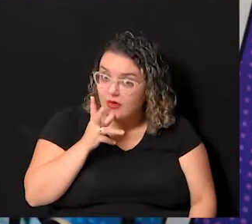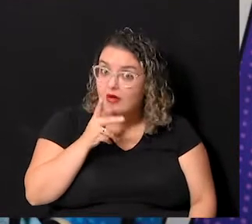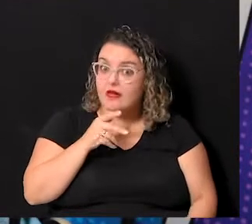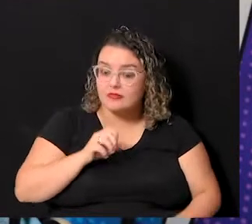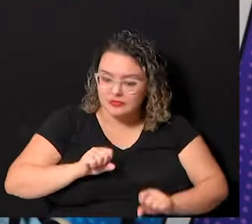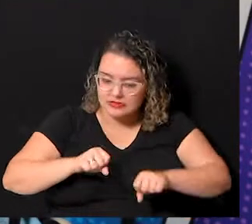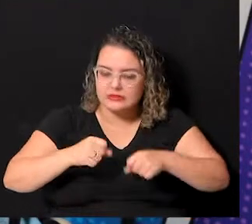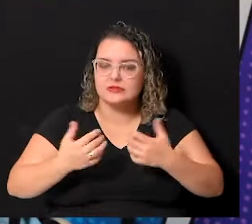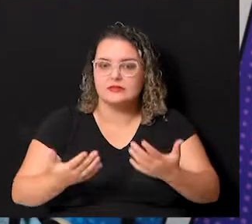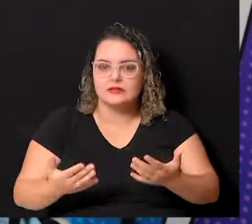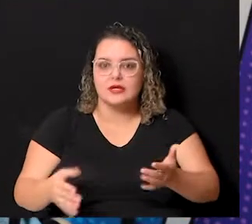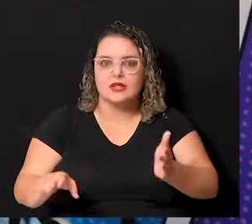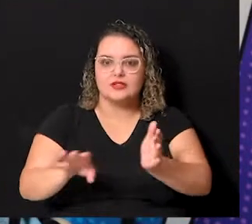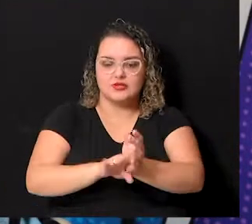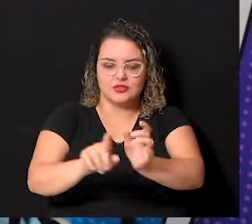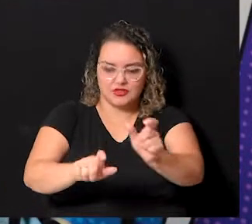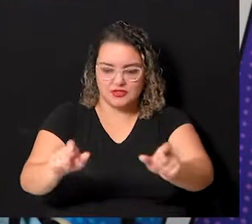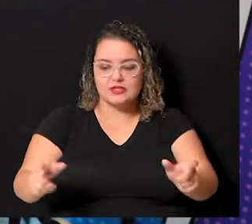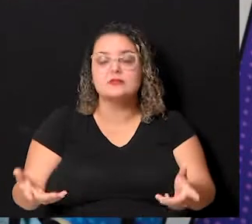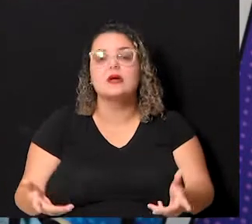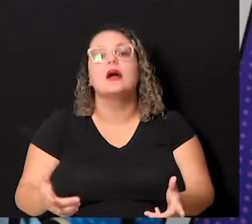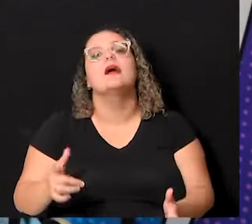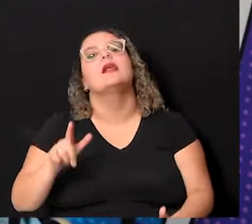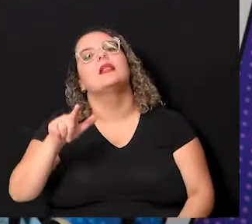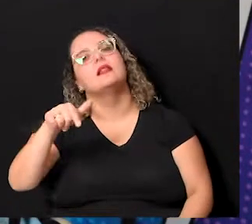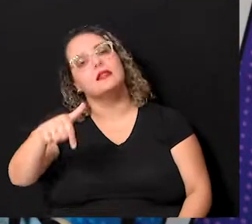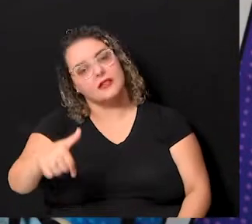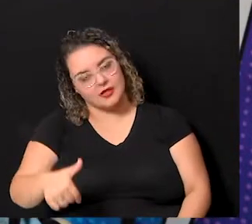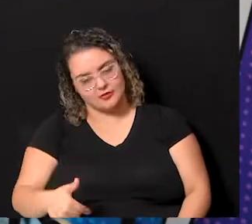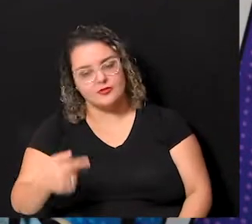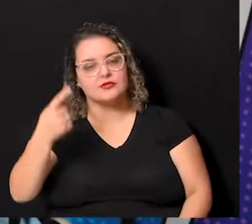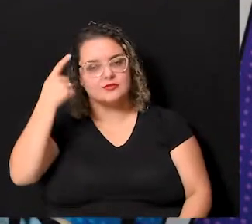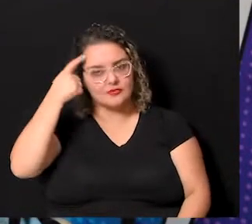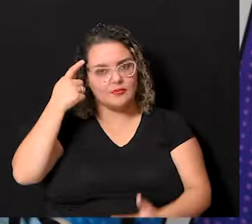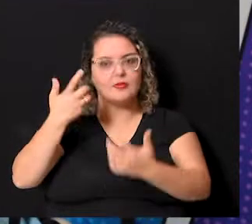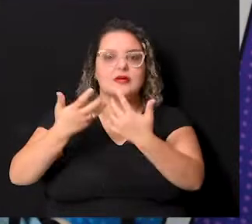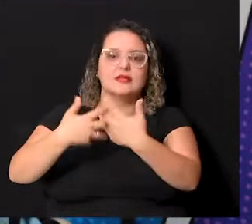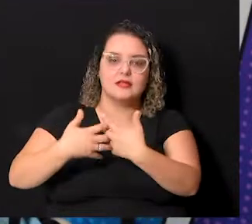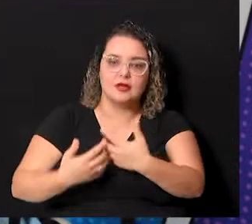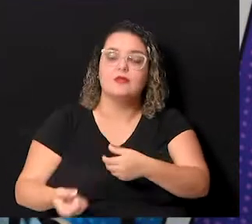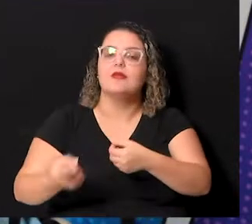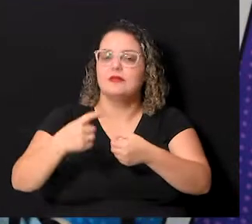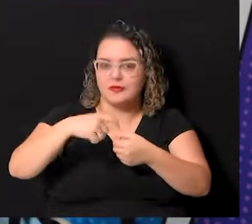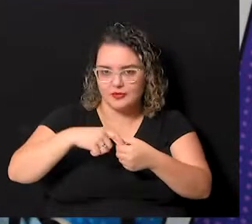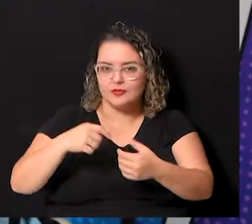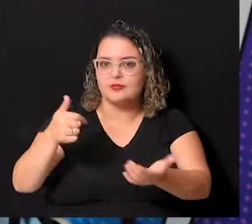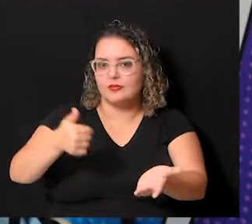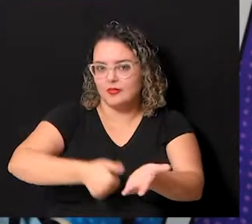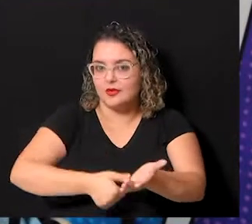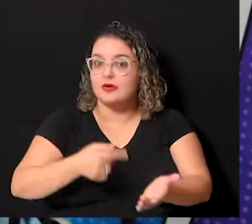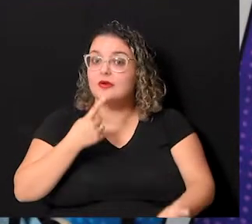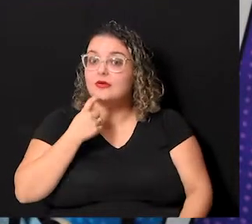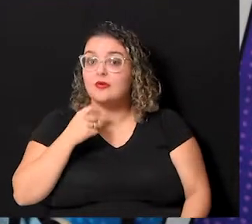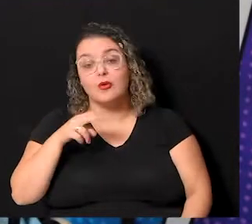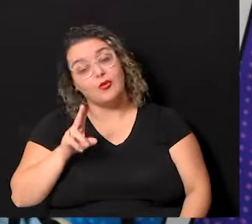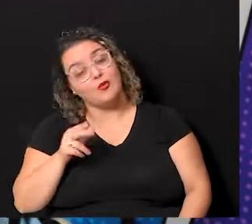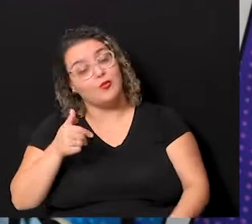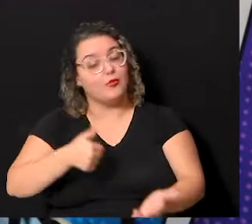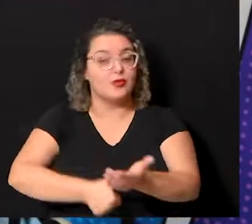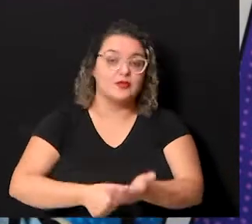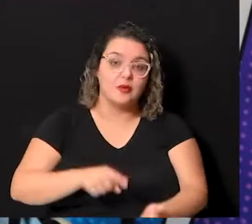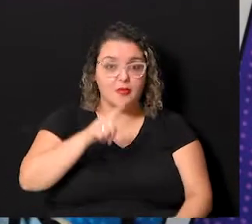esforço. Então, primeiro eu vou me concentrar em fazer chegar na mão das pessoas. Aí, depois, eu vou pensar se eu volto para o botão vermelho, ou se eu vou para um